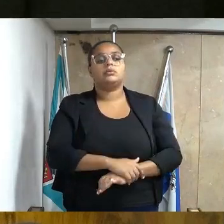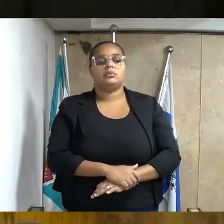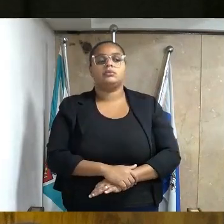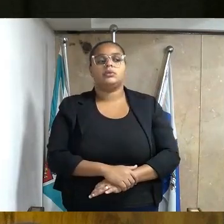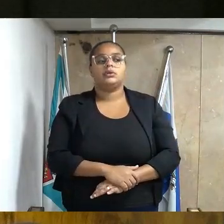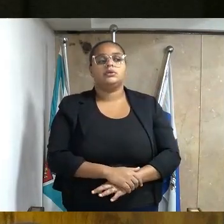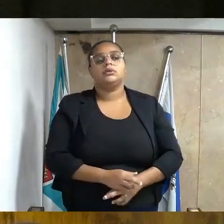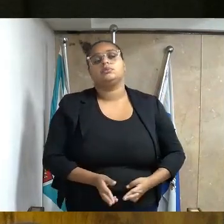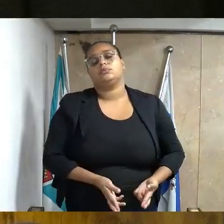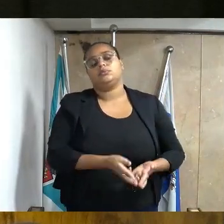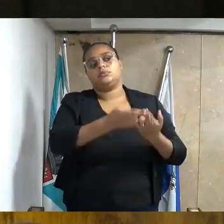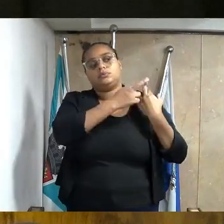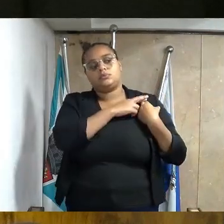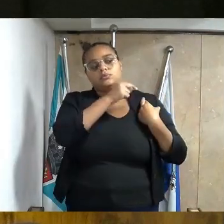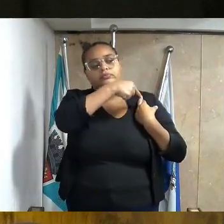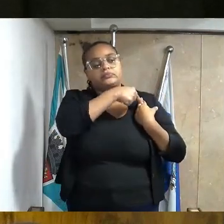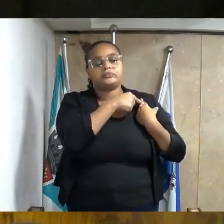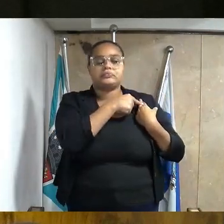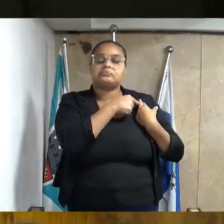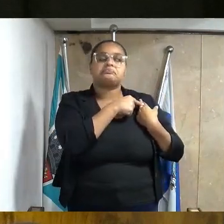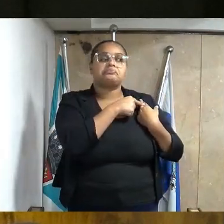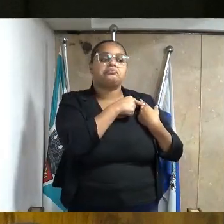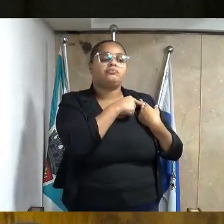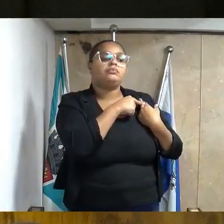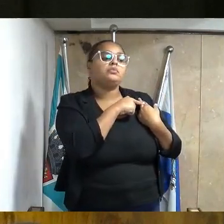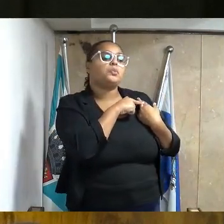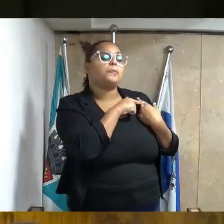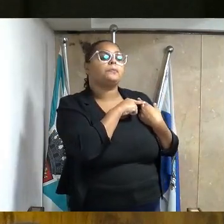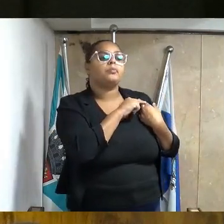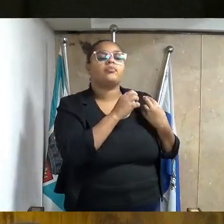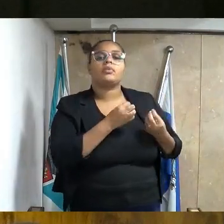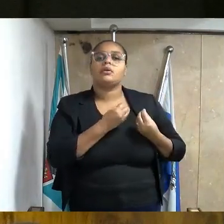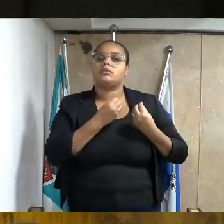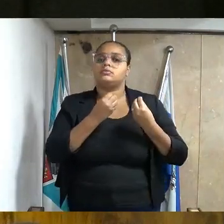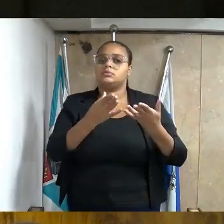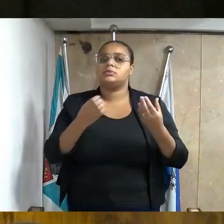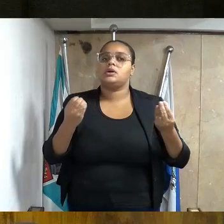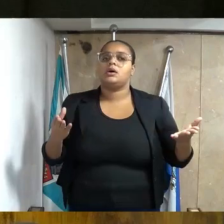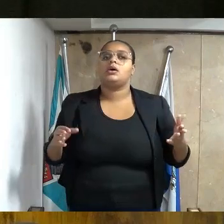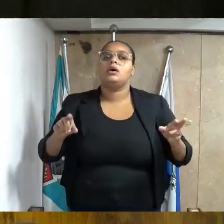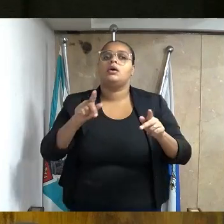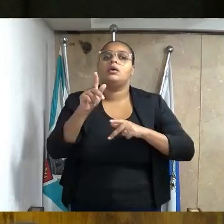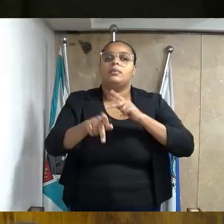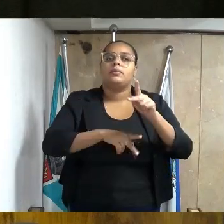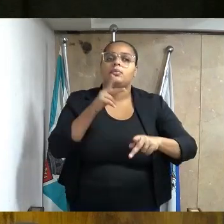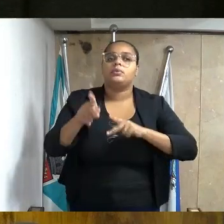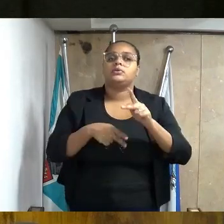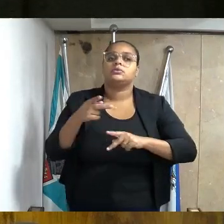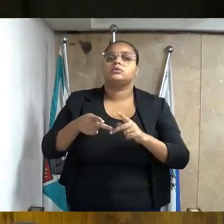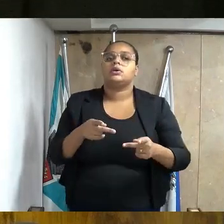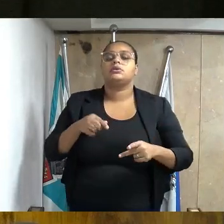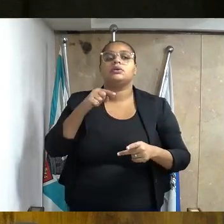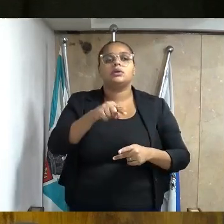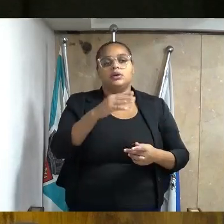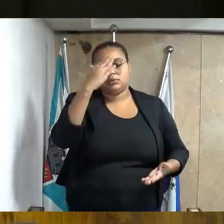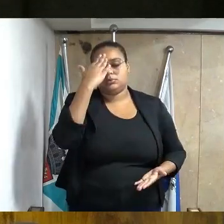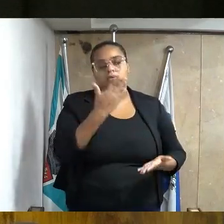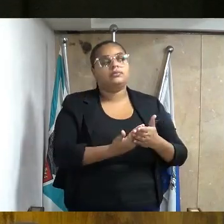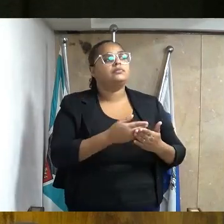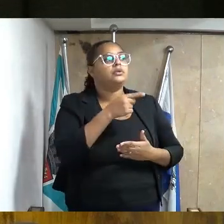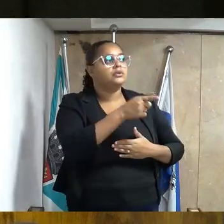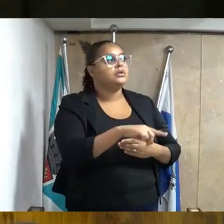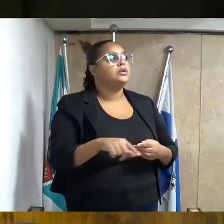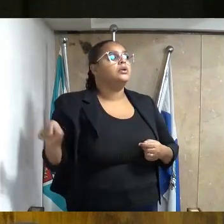a responsabilidade e que é dar a ela, à população, a confiabilidade daqueles